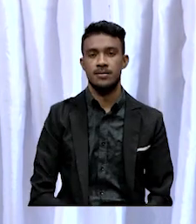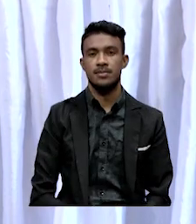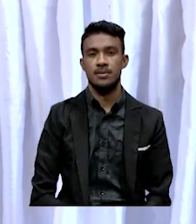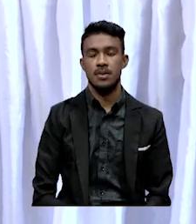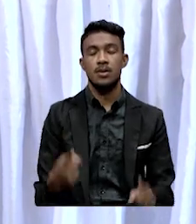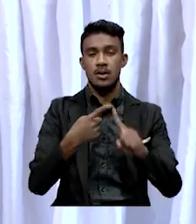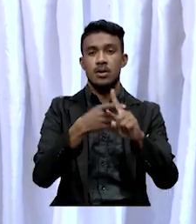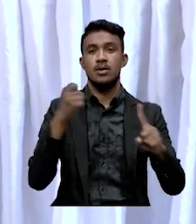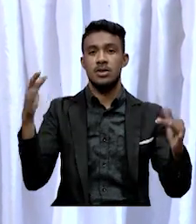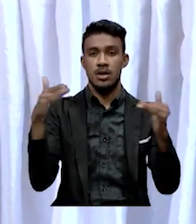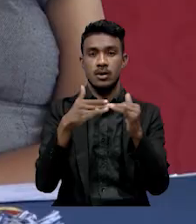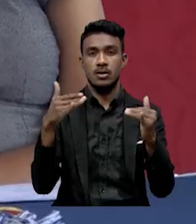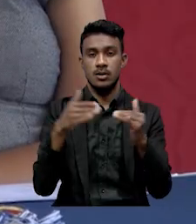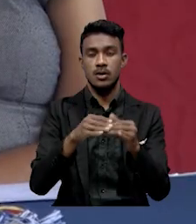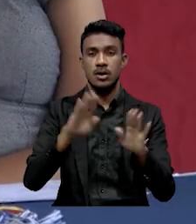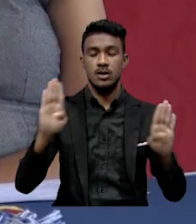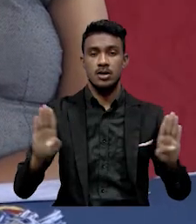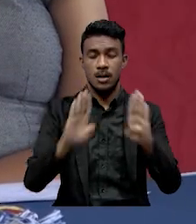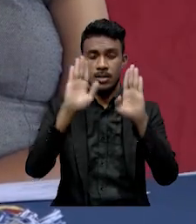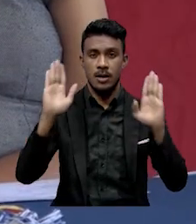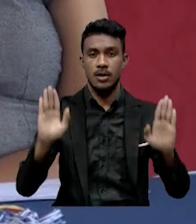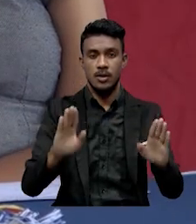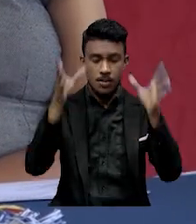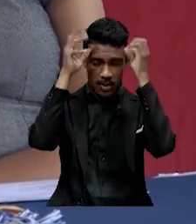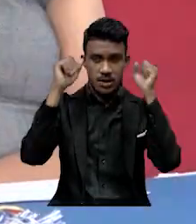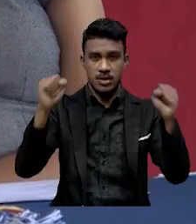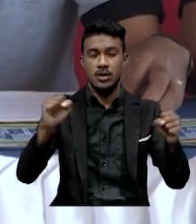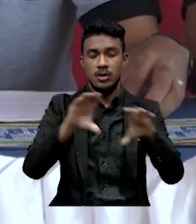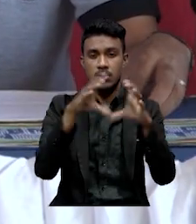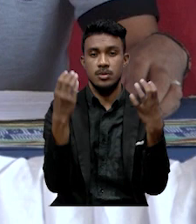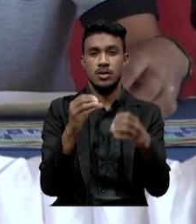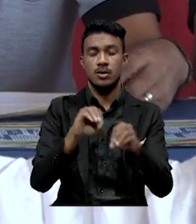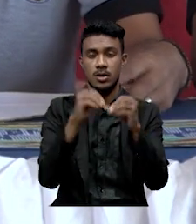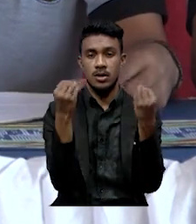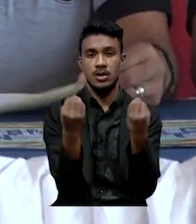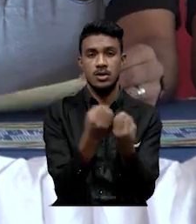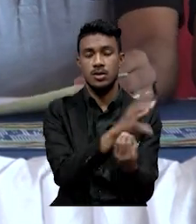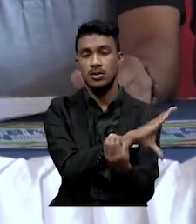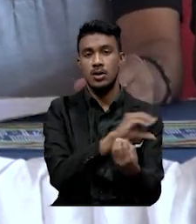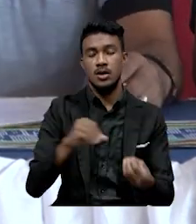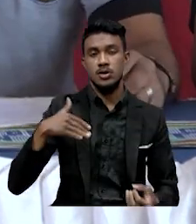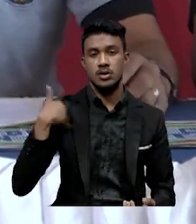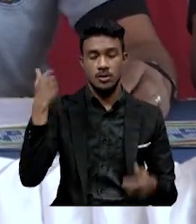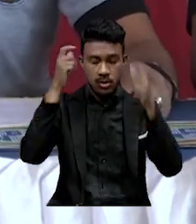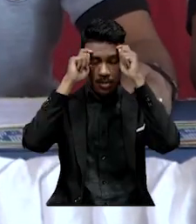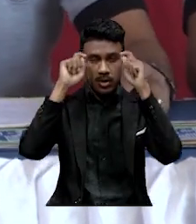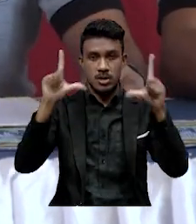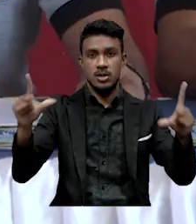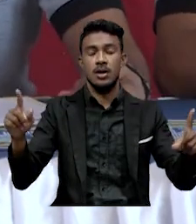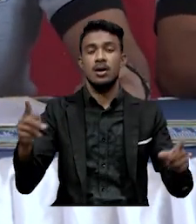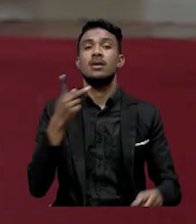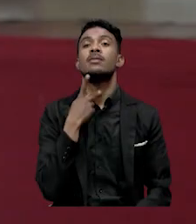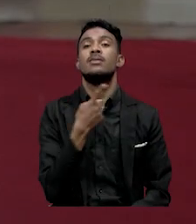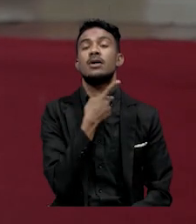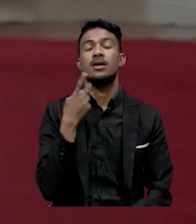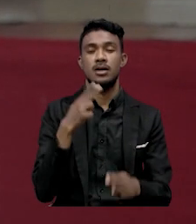Lihusi conferência imprensa e sábado ne, presidente, comissão organizadora, no diretor executivo Conselho Nacional Juventude Timor-Leste, Padre João Soares